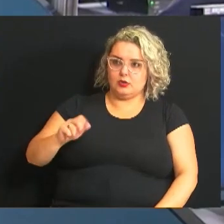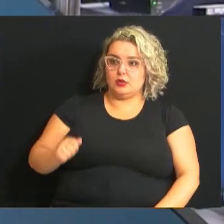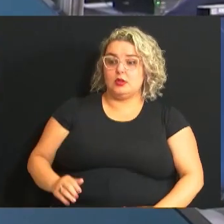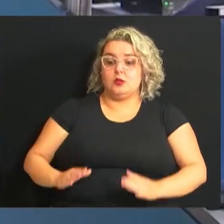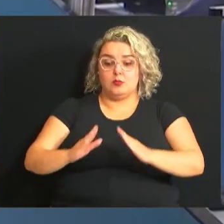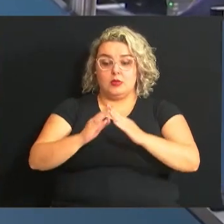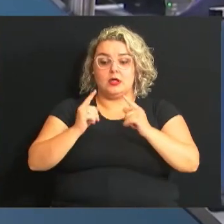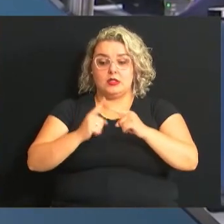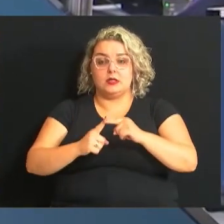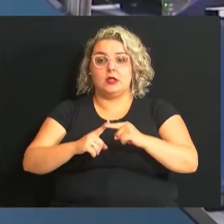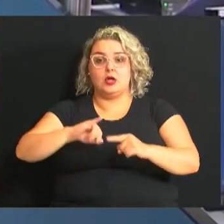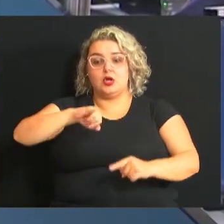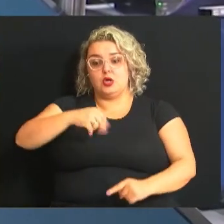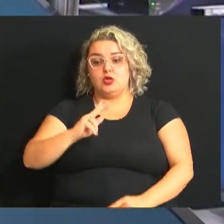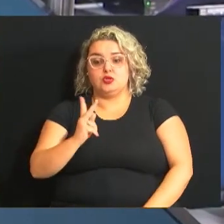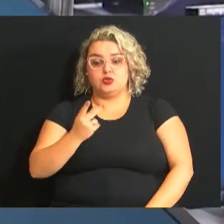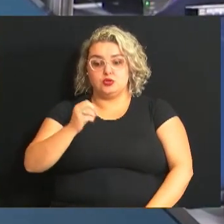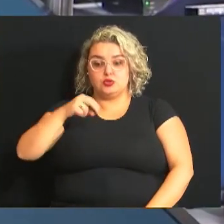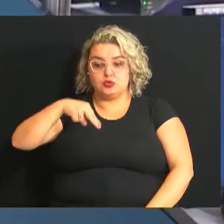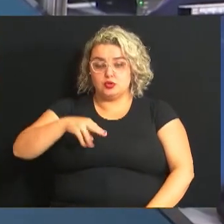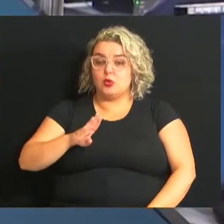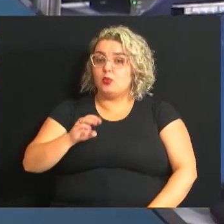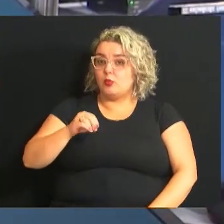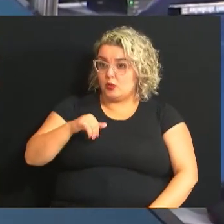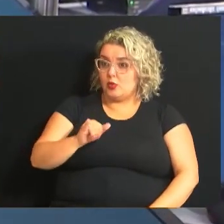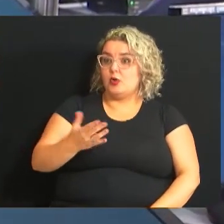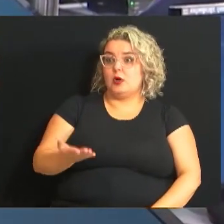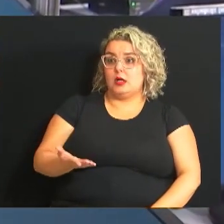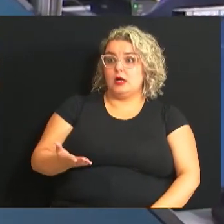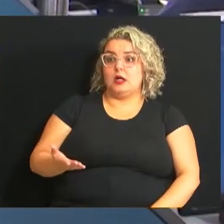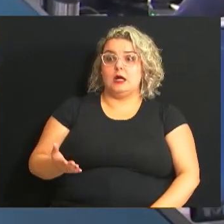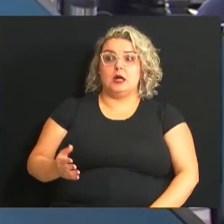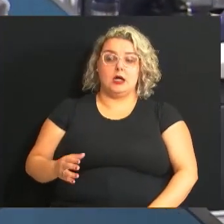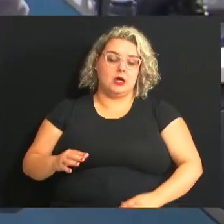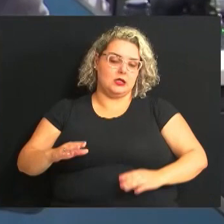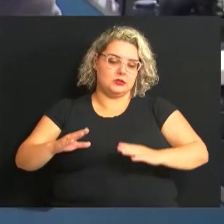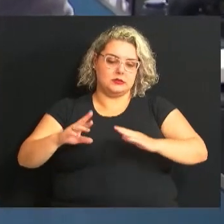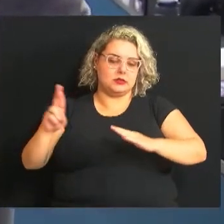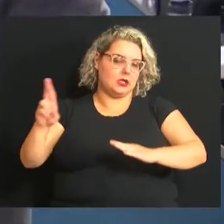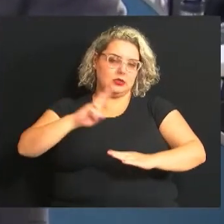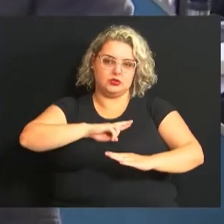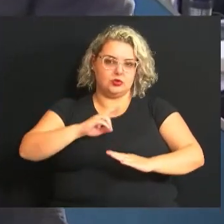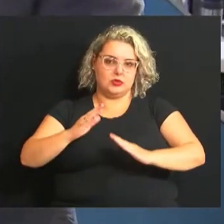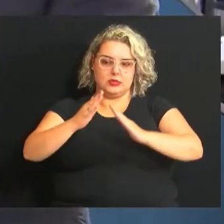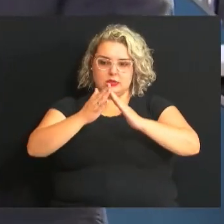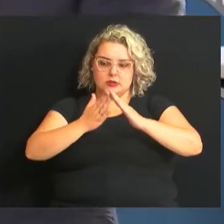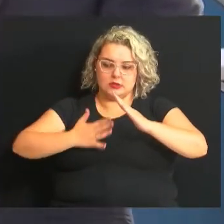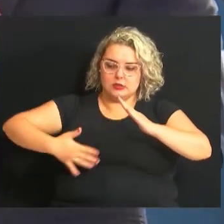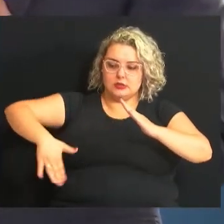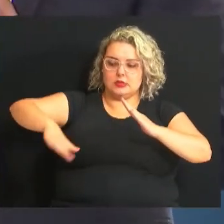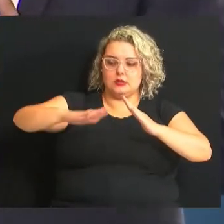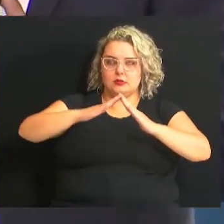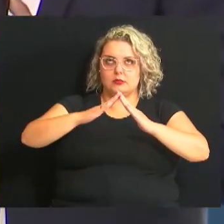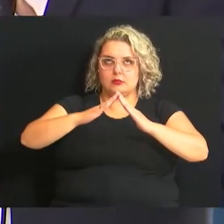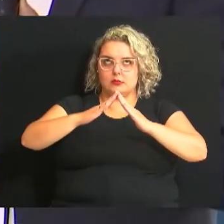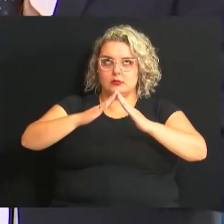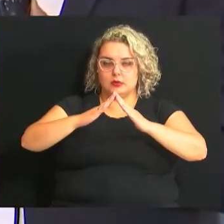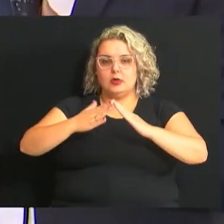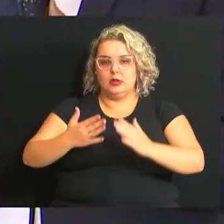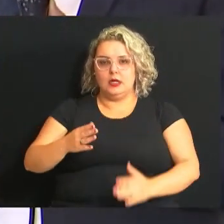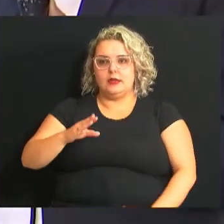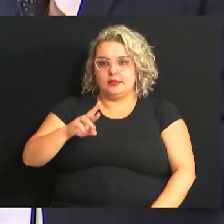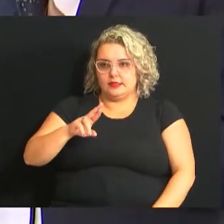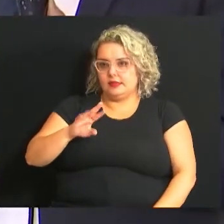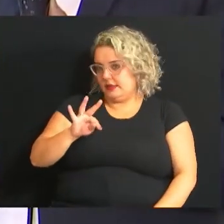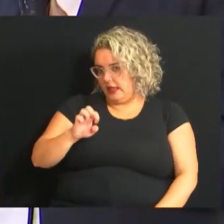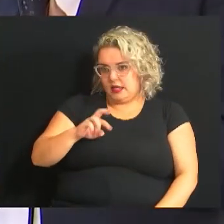Então, templos religiosos, as religiões afros aqui de Campinas, hoje, por exemplo, também já tem câmeras que estão linkadas à Sincamp.